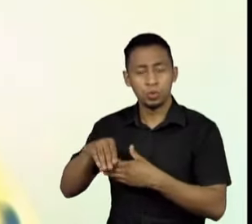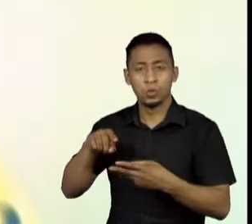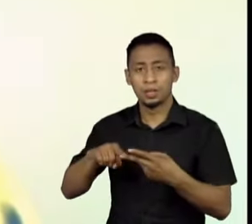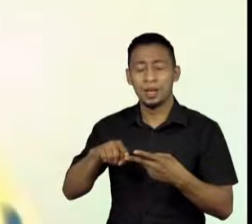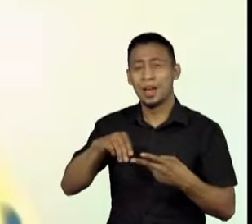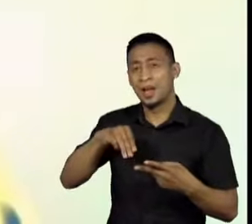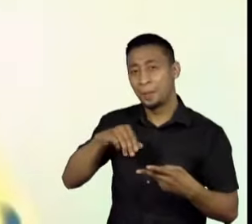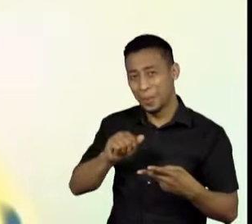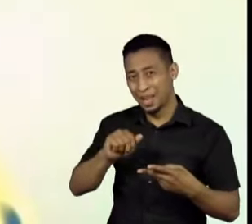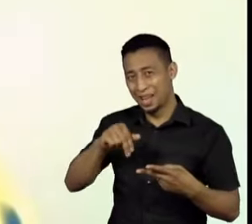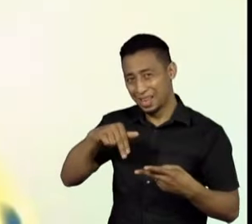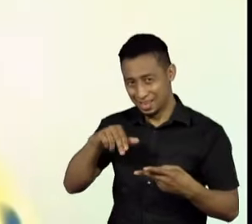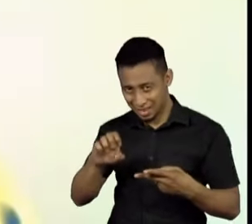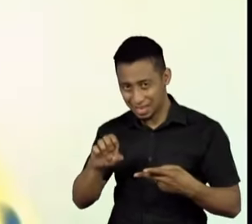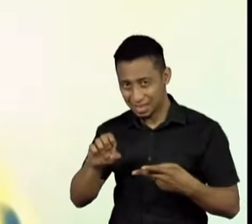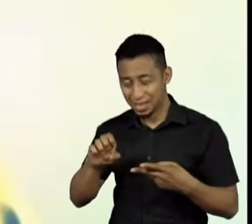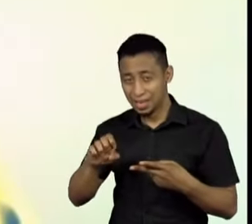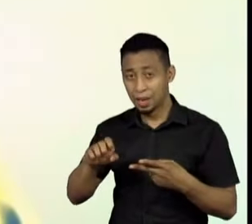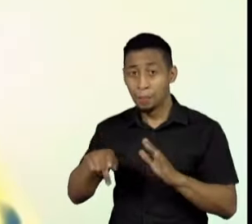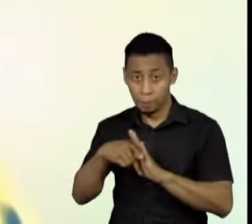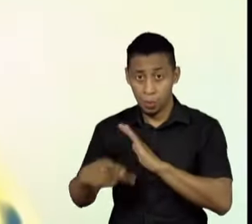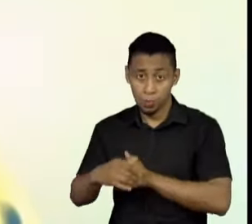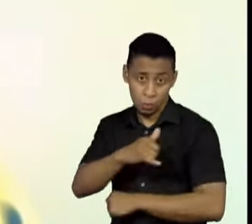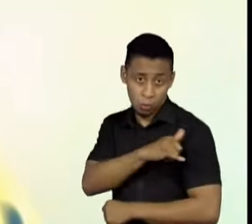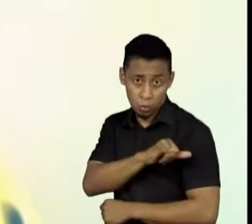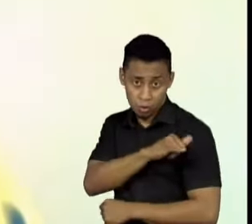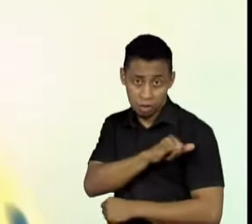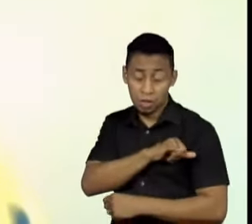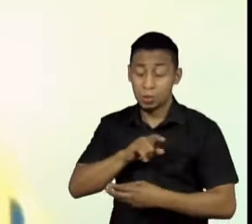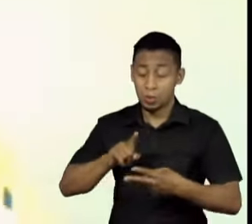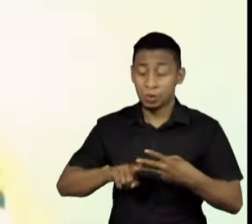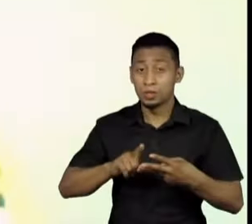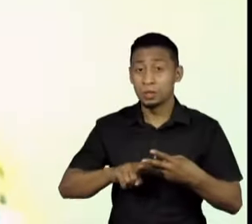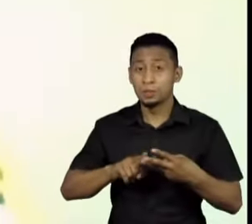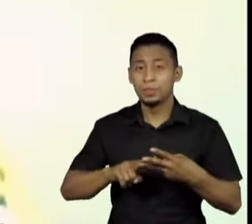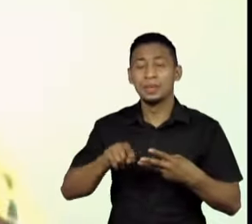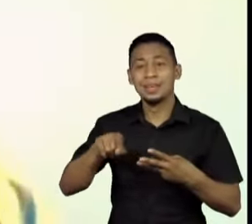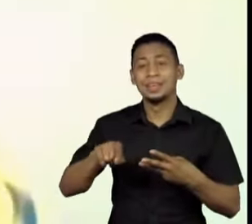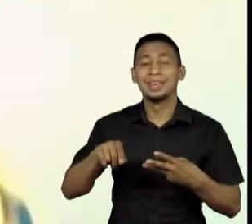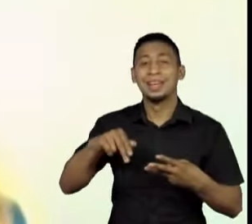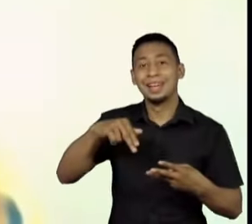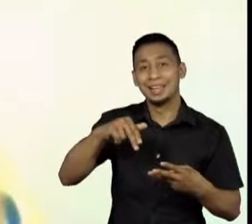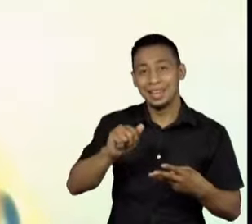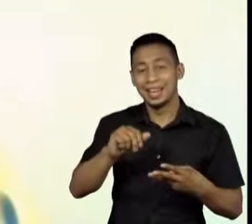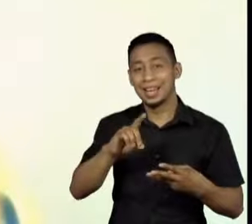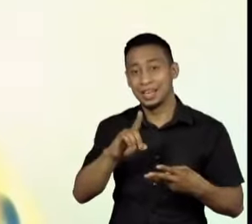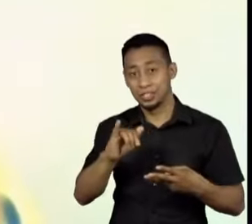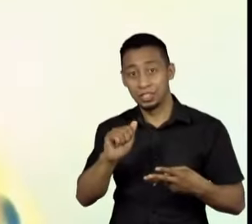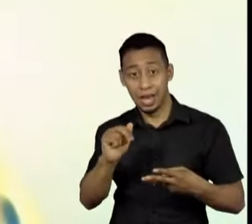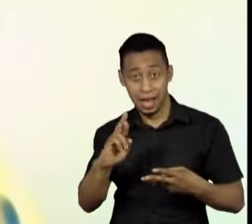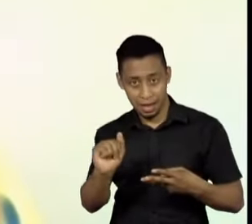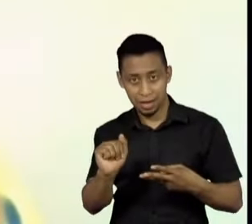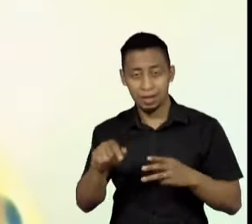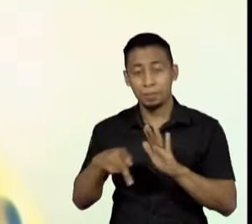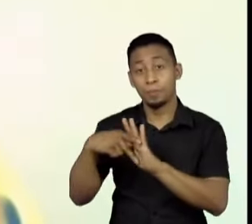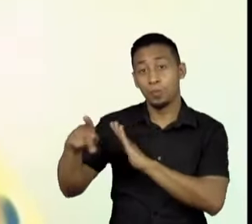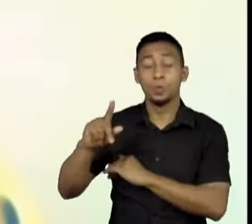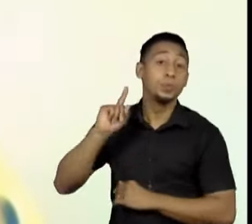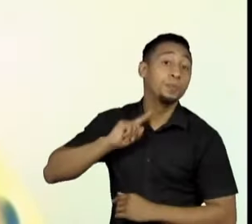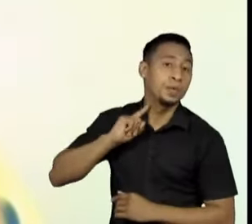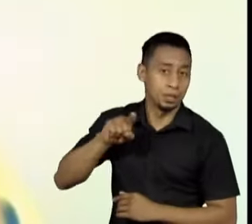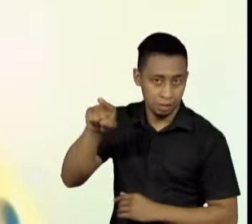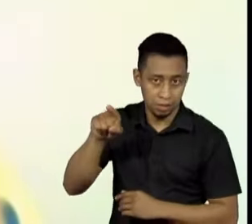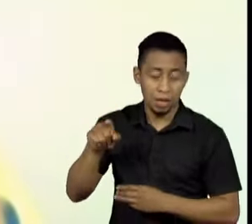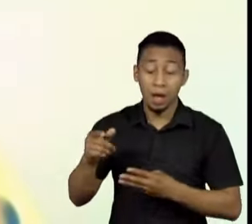Malê, daqui do Rio de Janeiro, e a editora Nandiala, de Minas Gerais. Fora disso, eu estou na